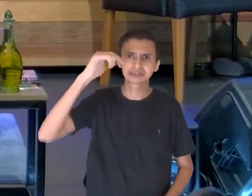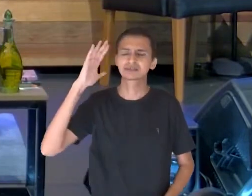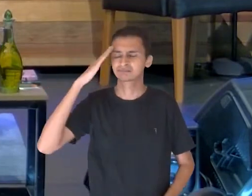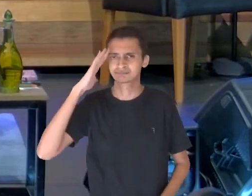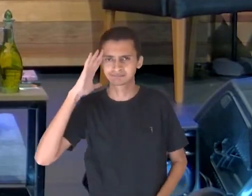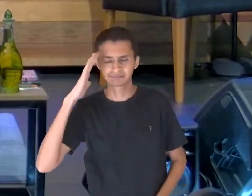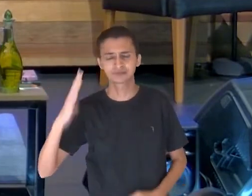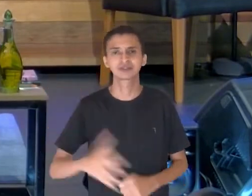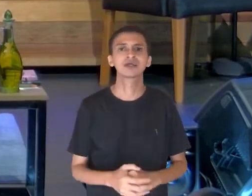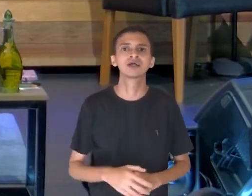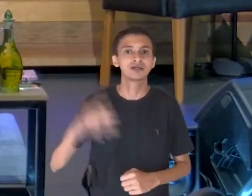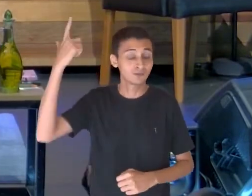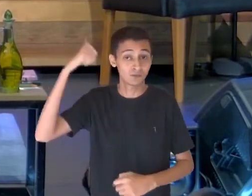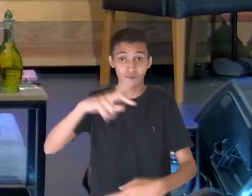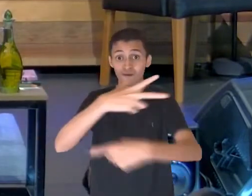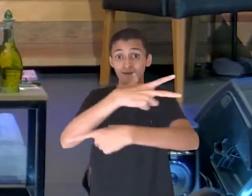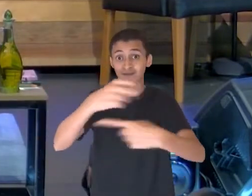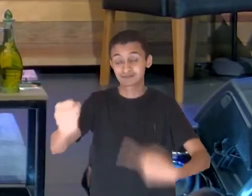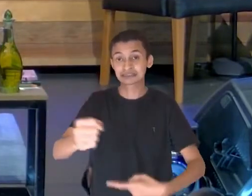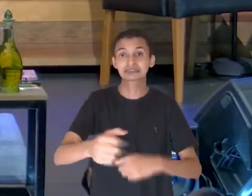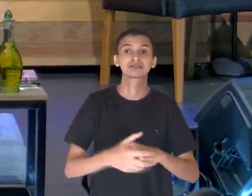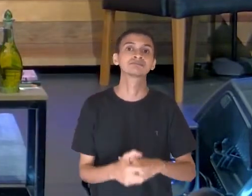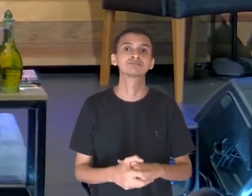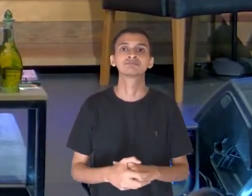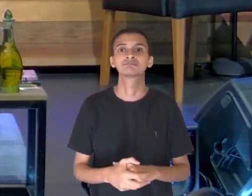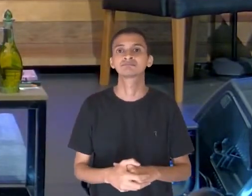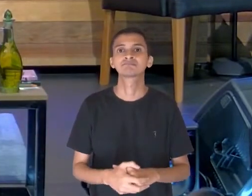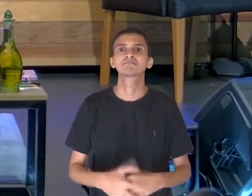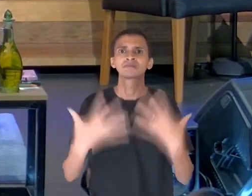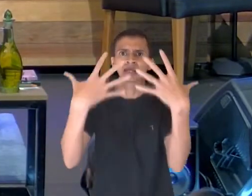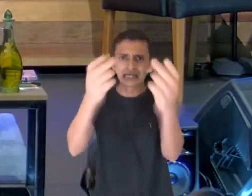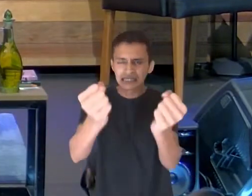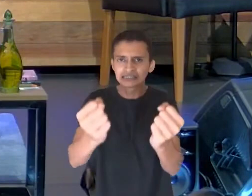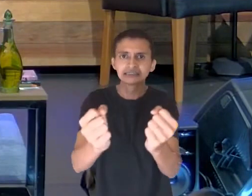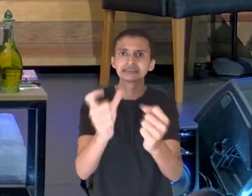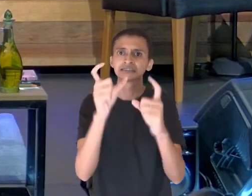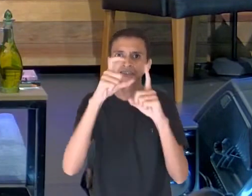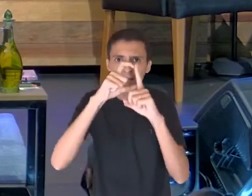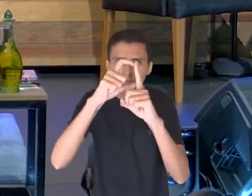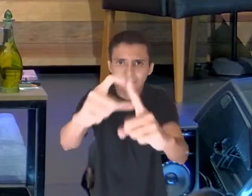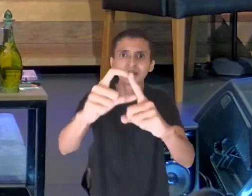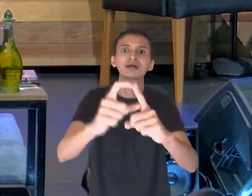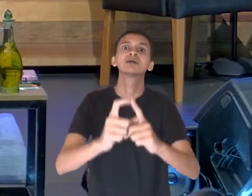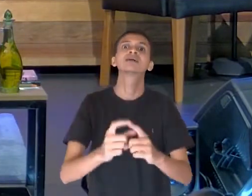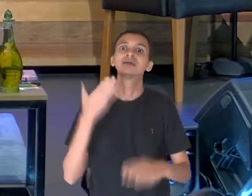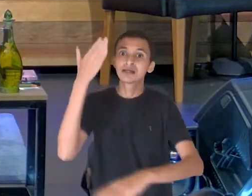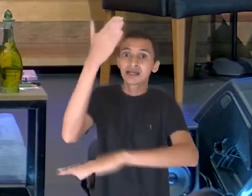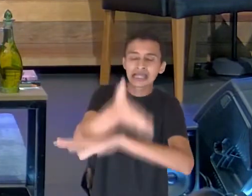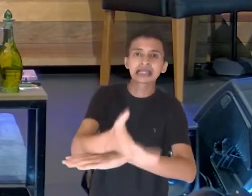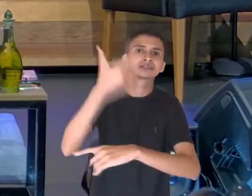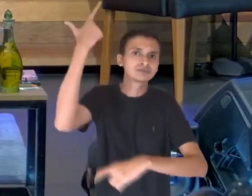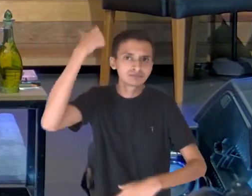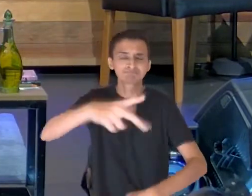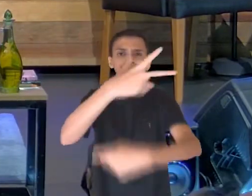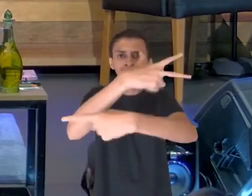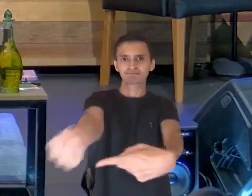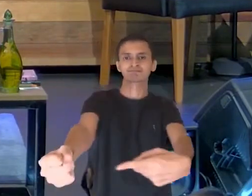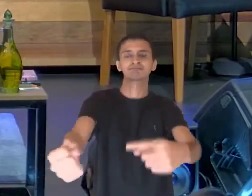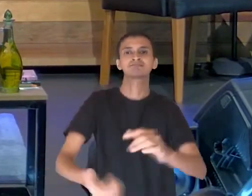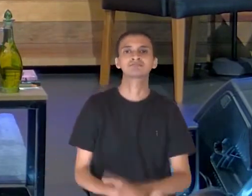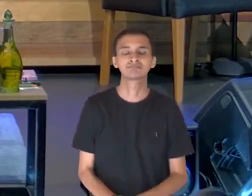entendimento, elas têm arrebentado grilhões. Quem pega essa palavra e crê, entra e conquista.